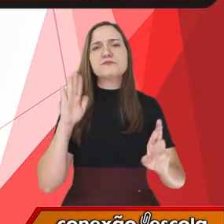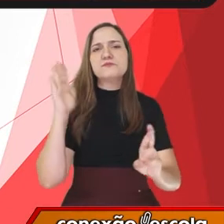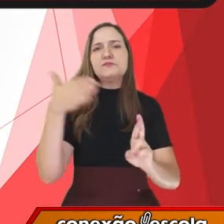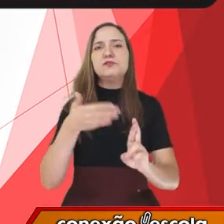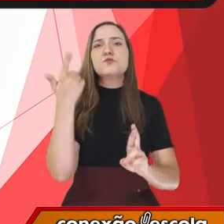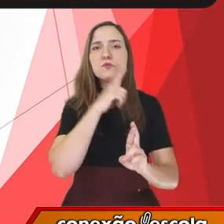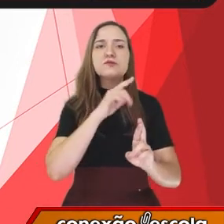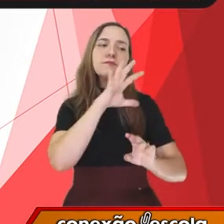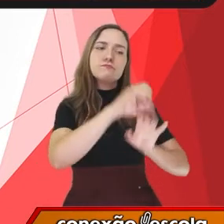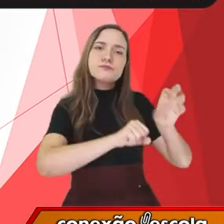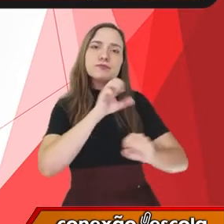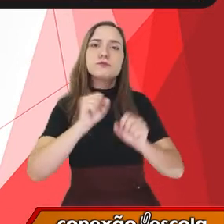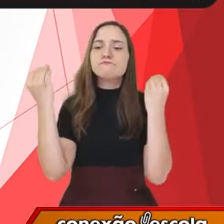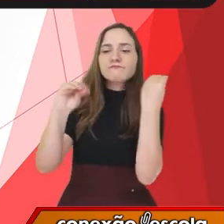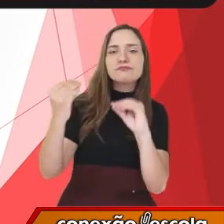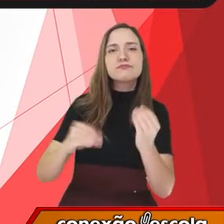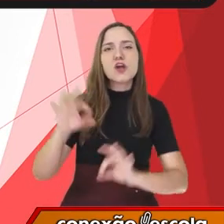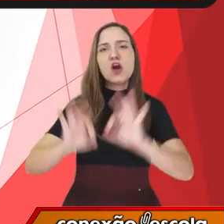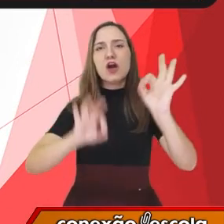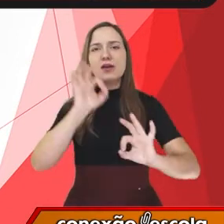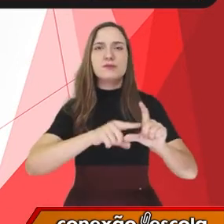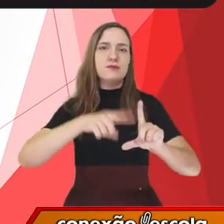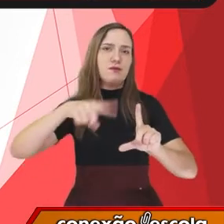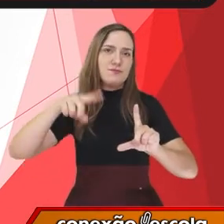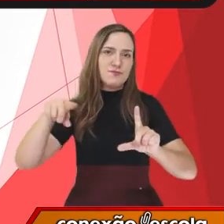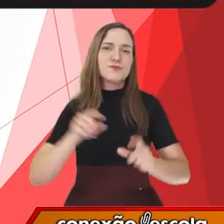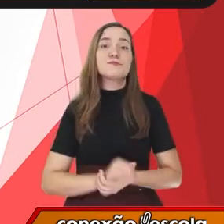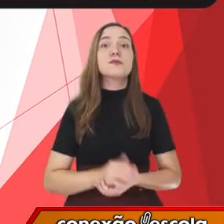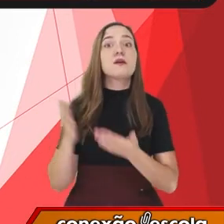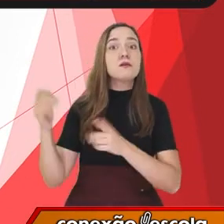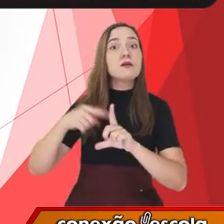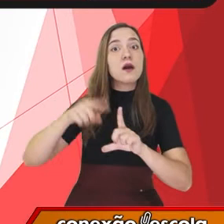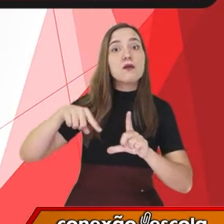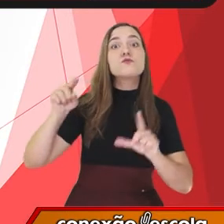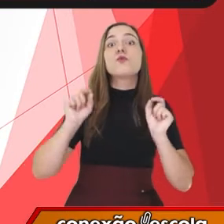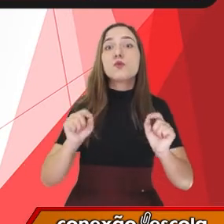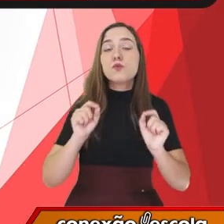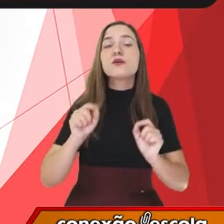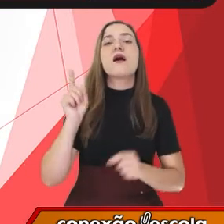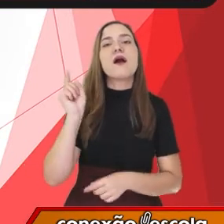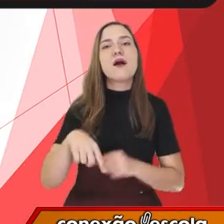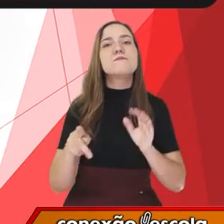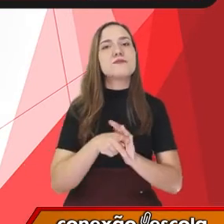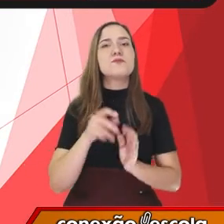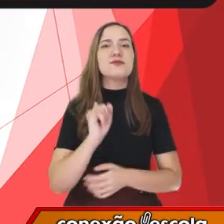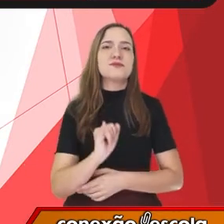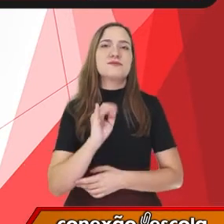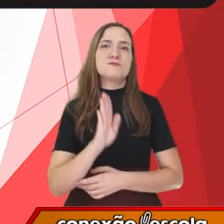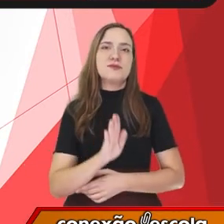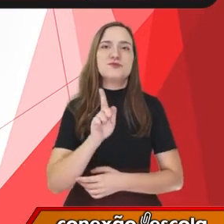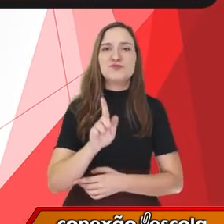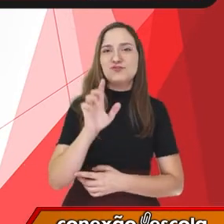a construção do gráfico. Em nosso gráfico, a fonte foi o órgão chamado Instituto Brasileiro